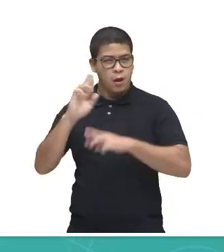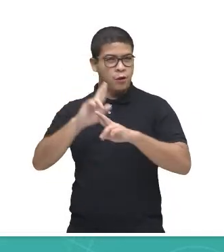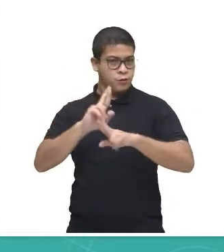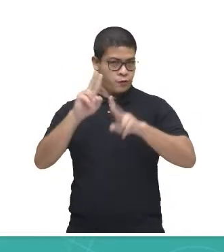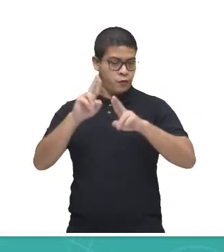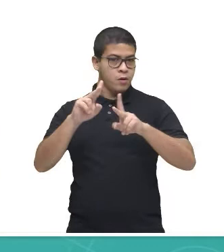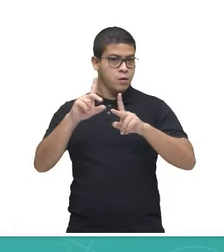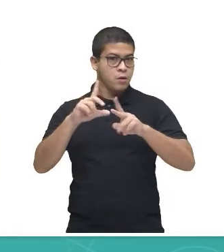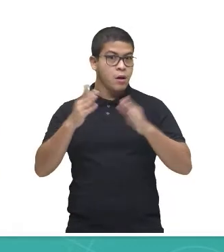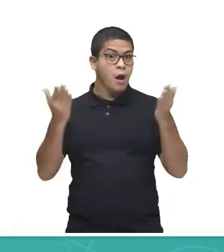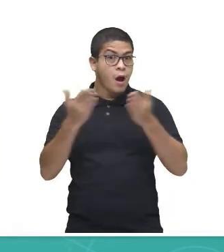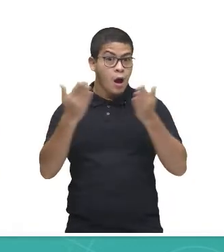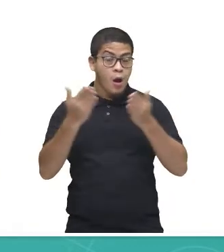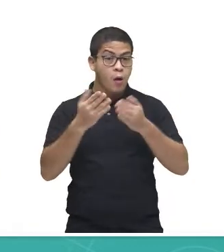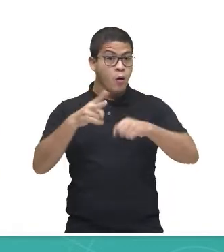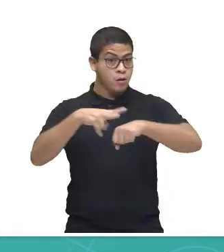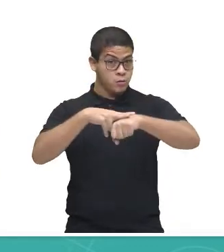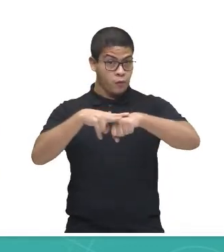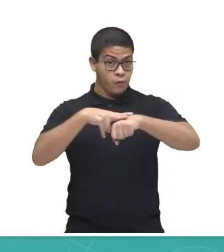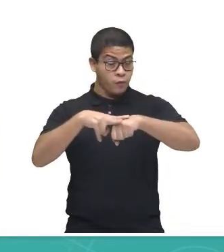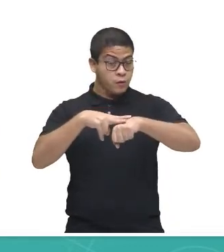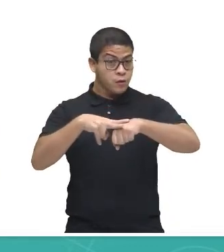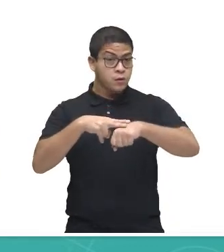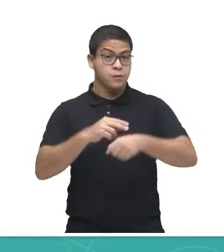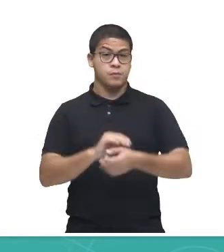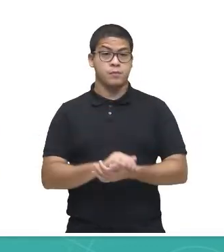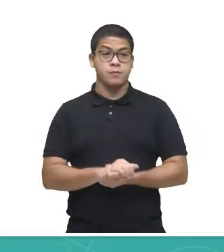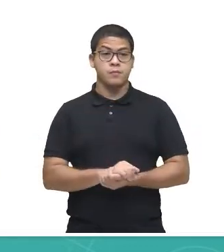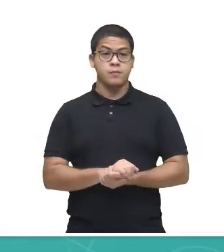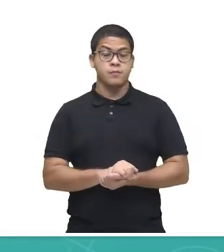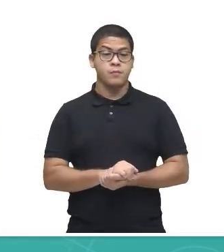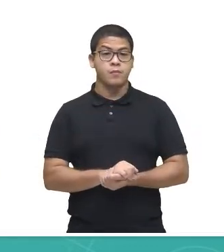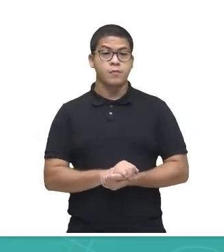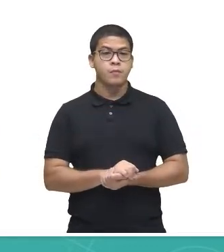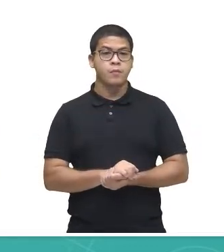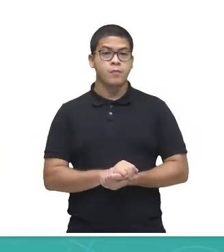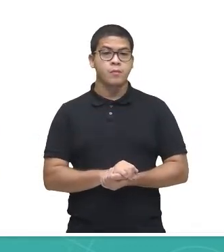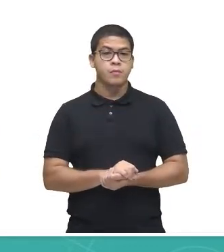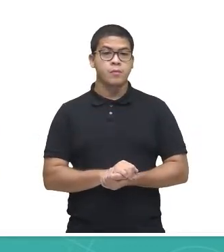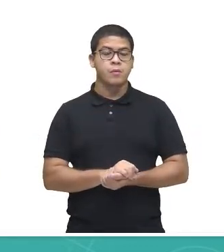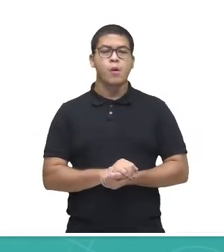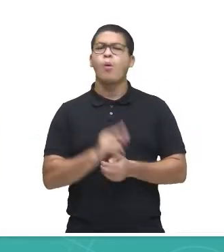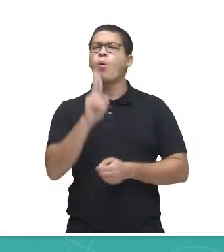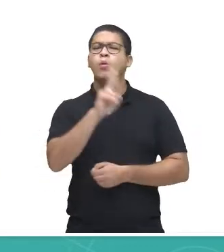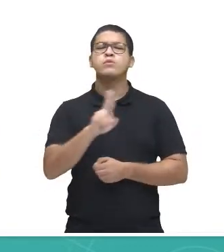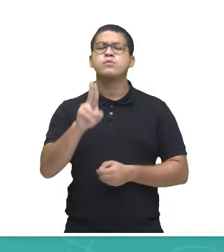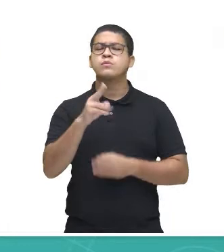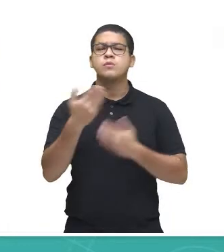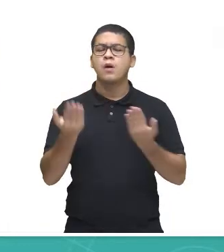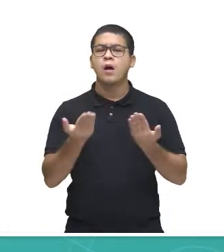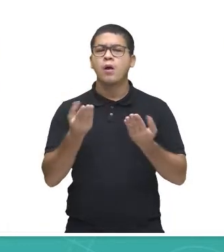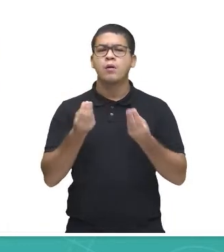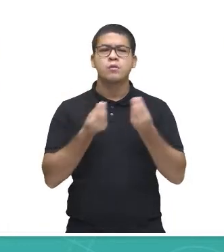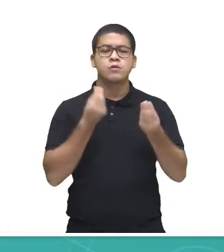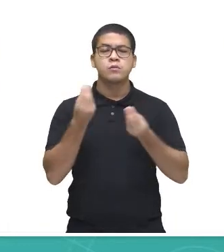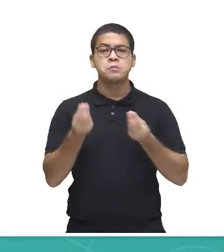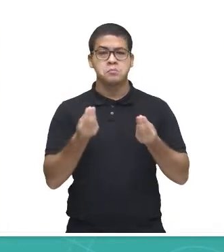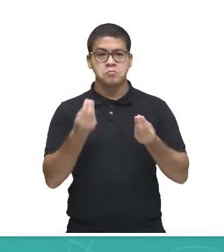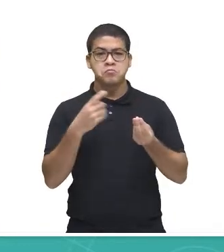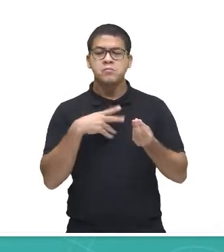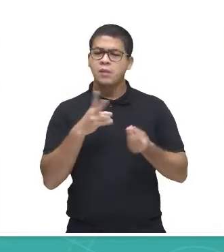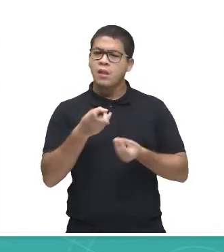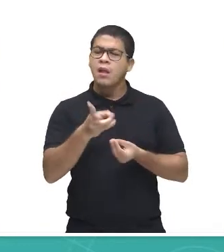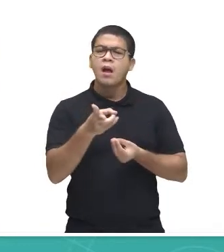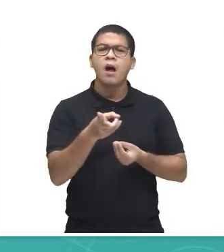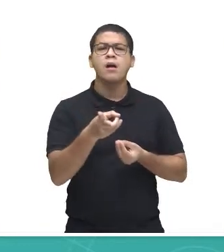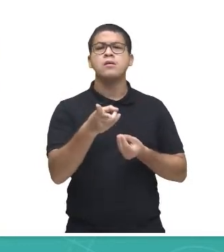na verdade, sempre são, a gente vai utilizá-los. A gente vai verificá-los sempre em relação